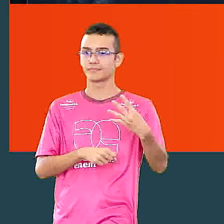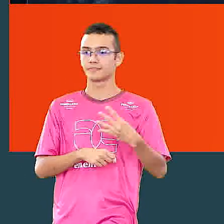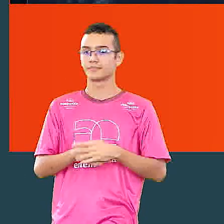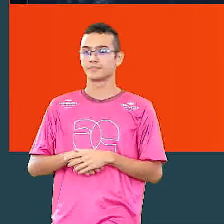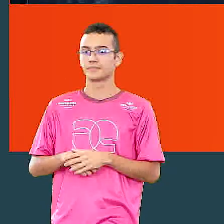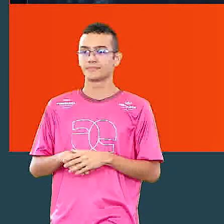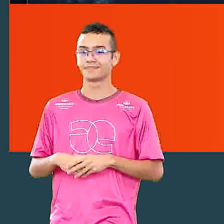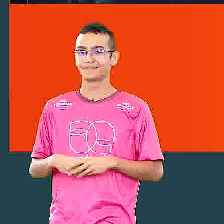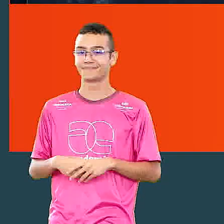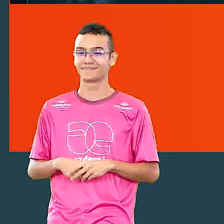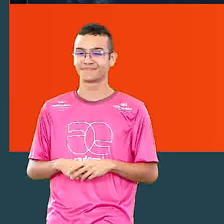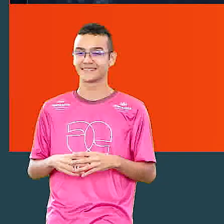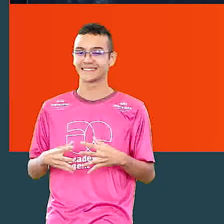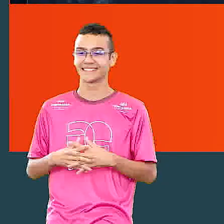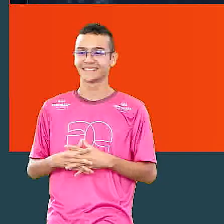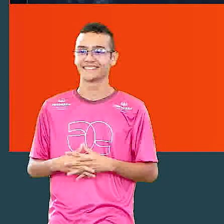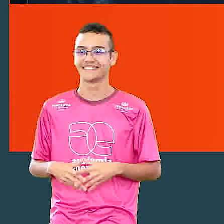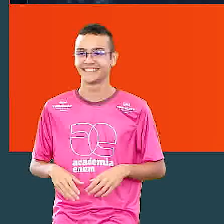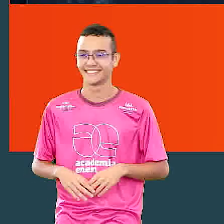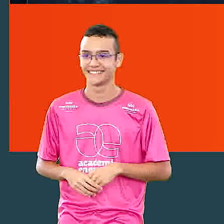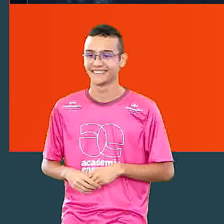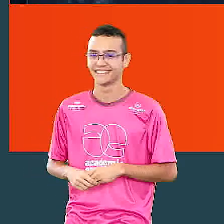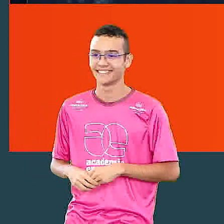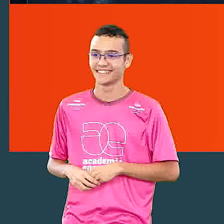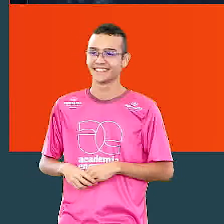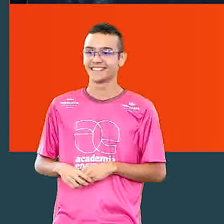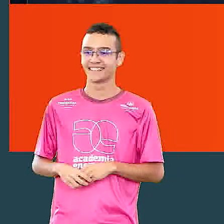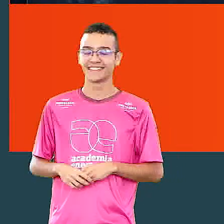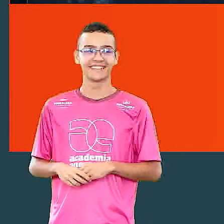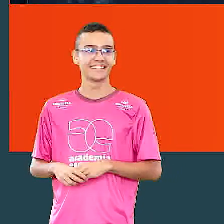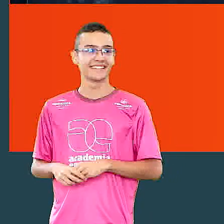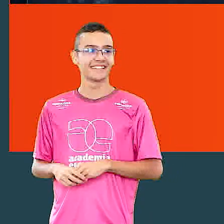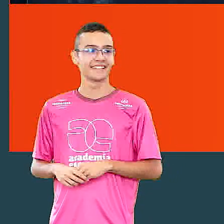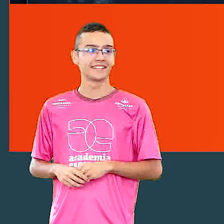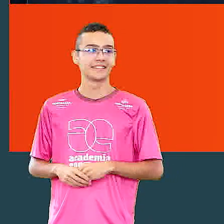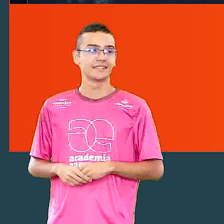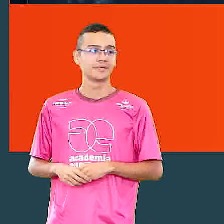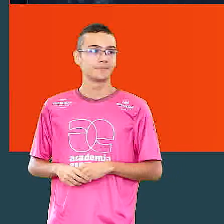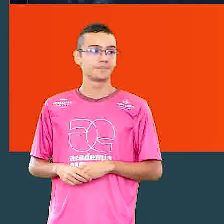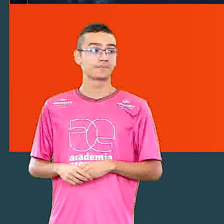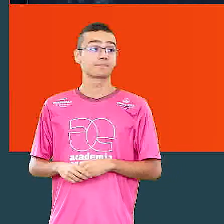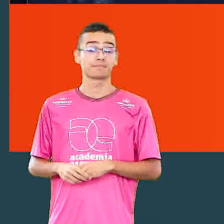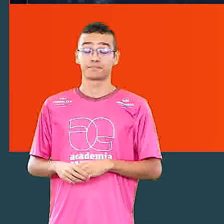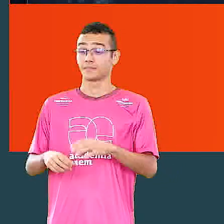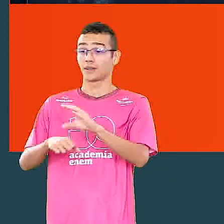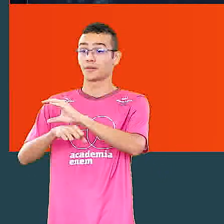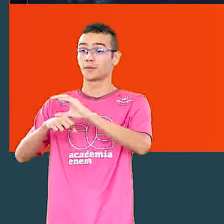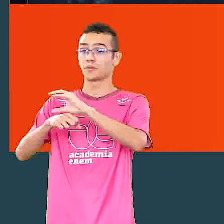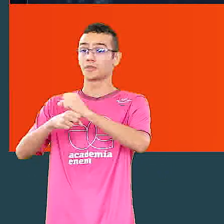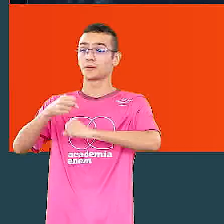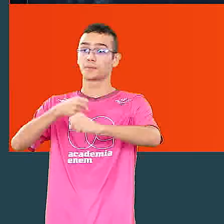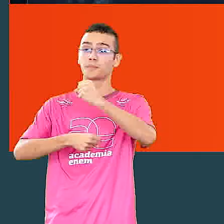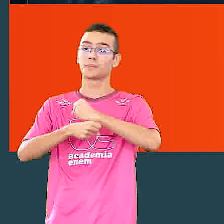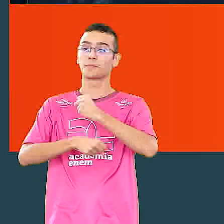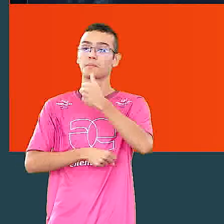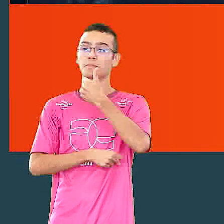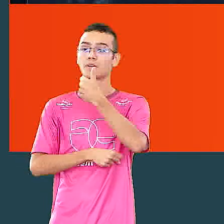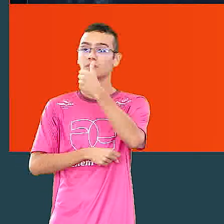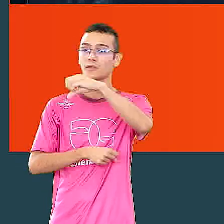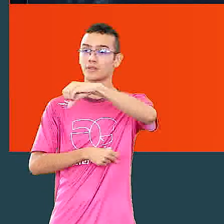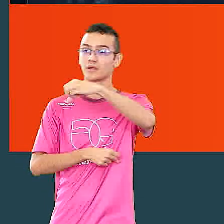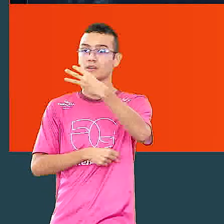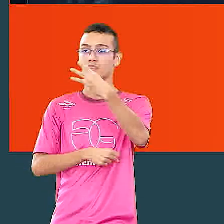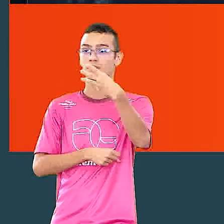aquela garantia desses direitos, tá? Aí, do lado de Constituição de 1934, você coloca quem?